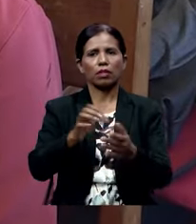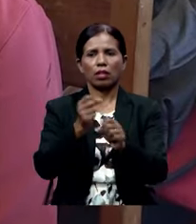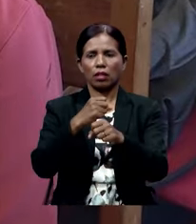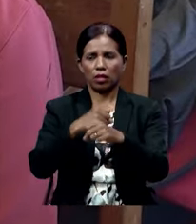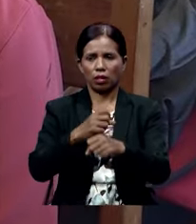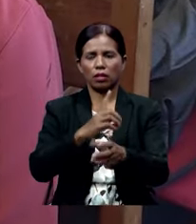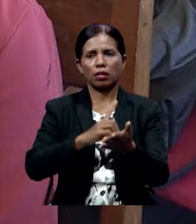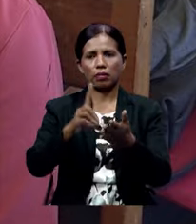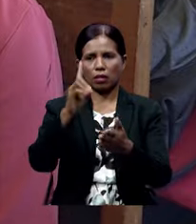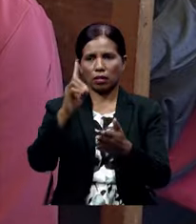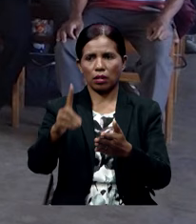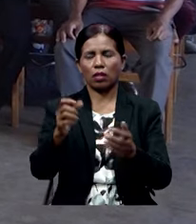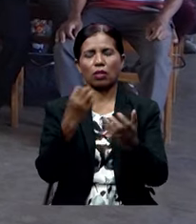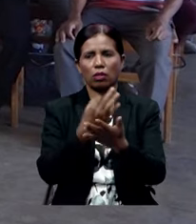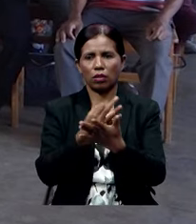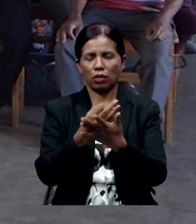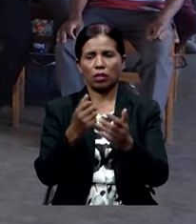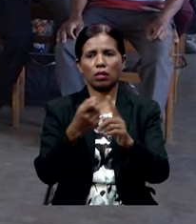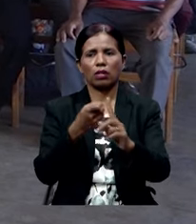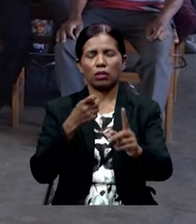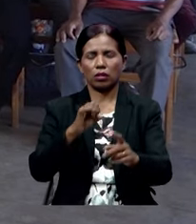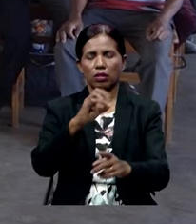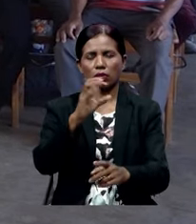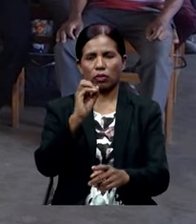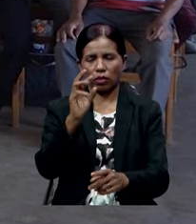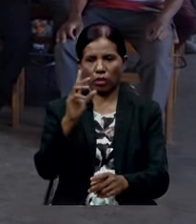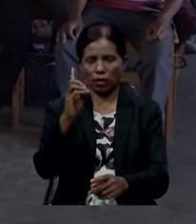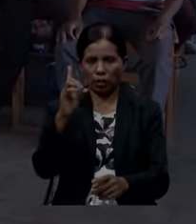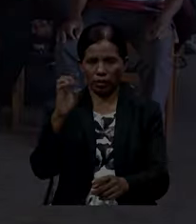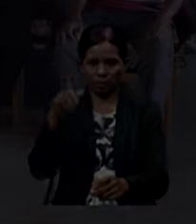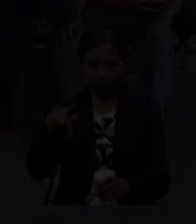durante semana ida ho orsamento mai husi infordepe Dilma Suzeti GMN.